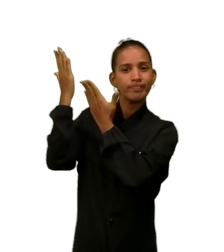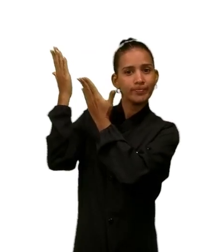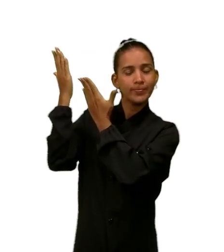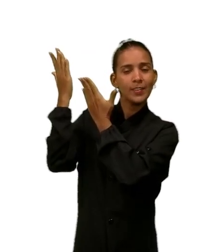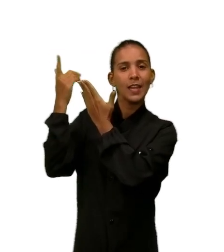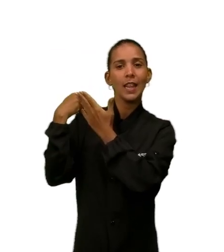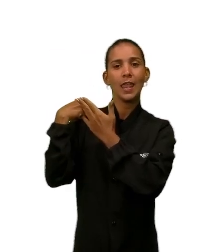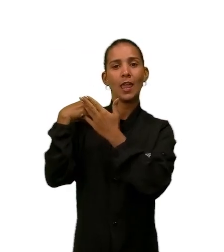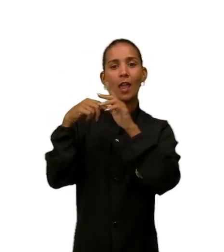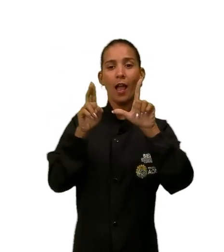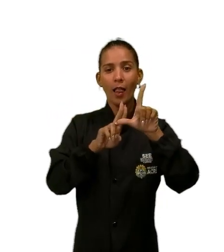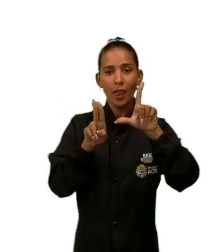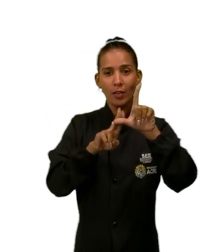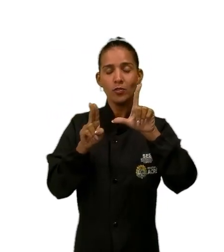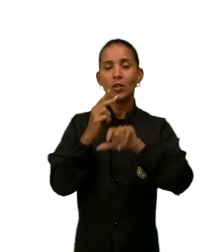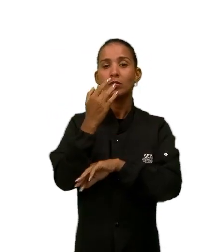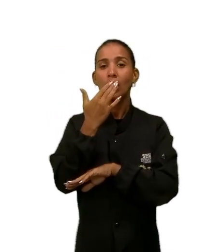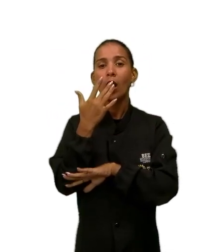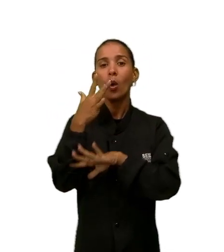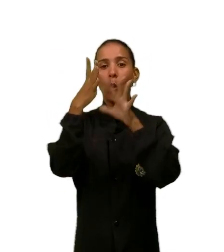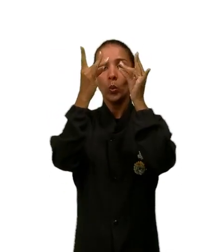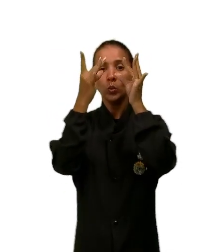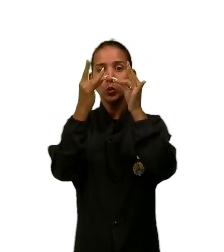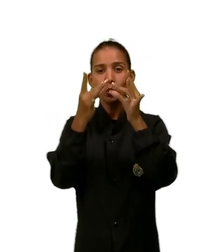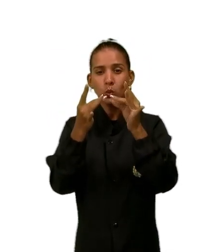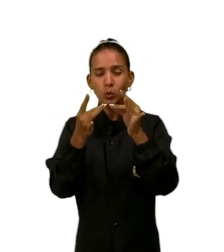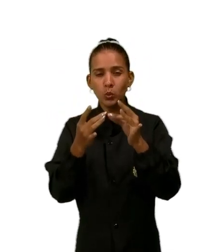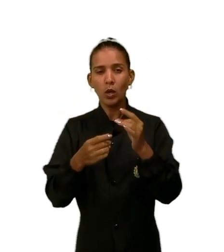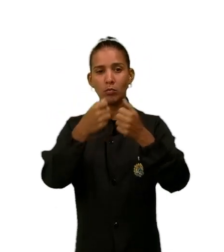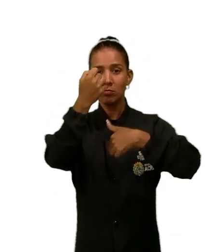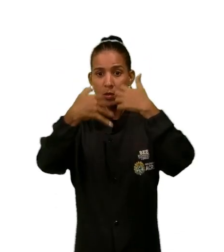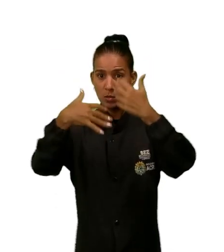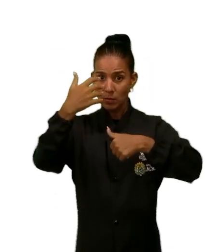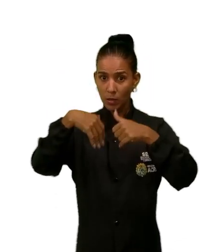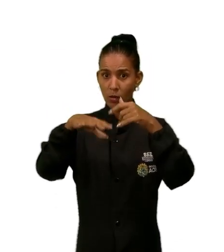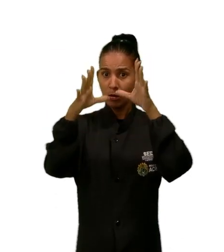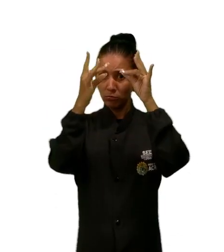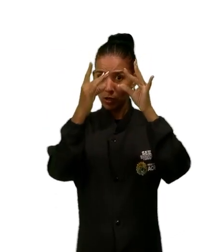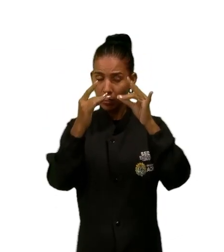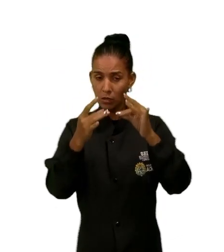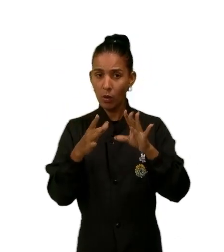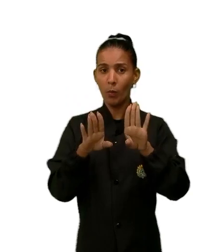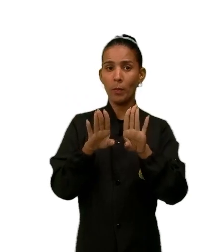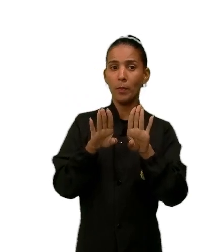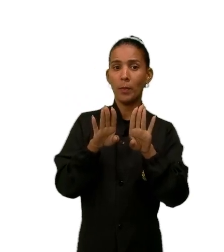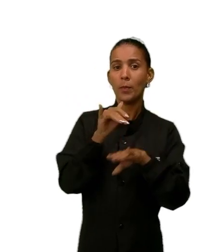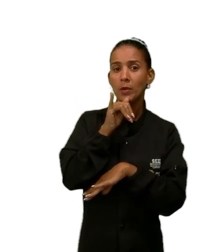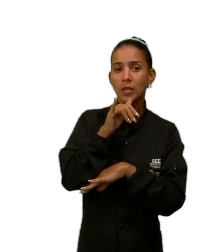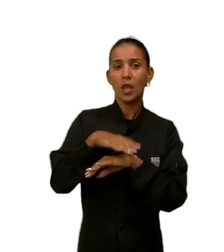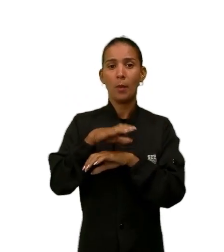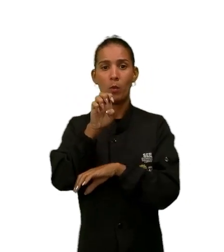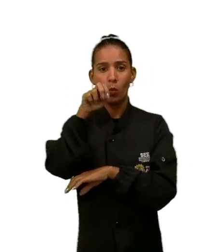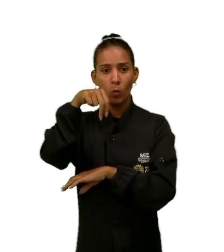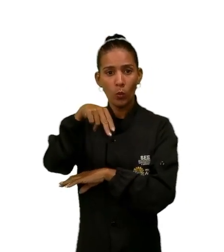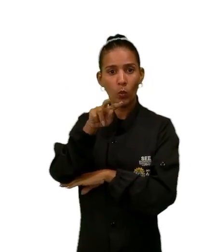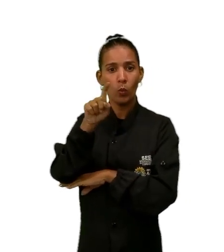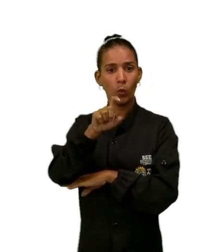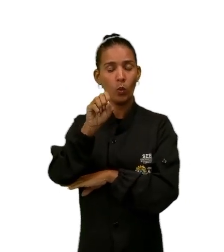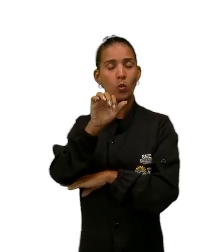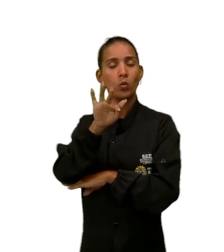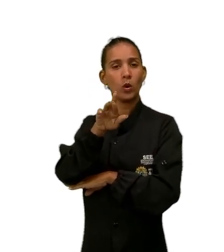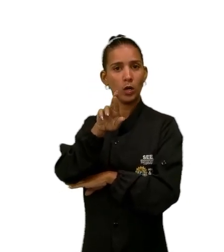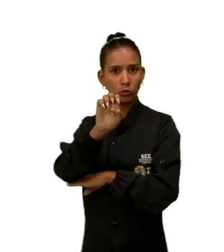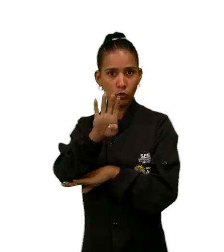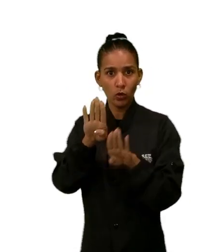carbono, o nitrogênio, o oxigênio, o neônio e o enxofre, que parte vieram de estrelas médias e partes vieram